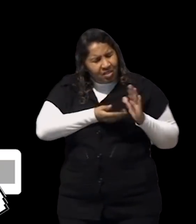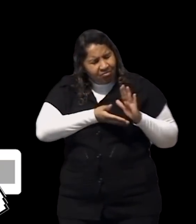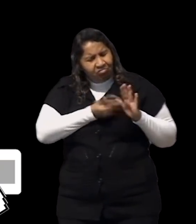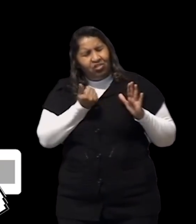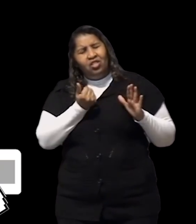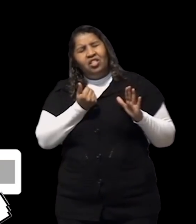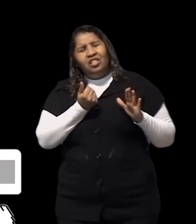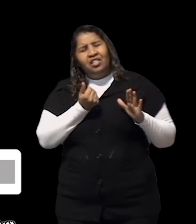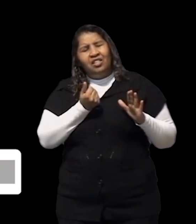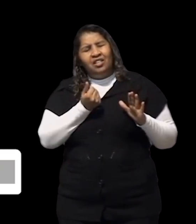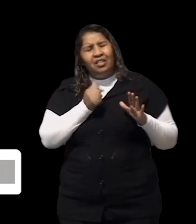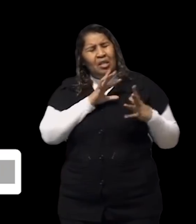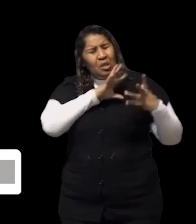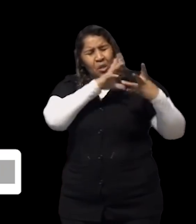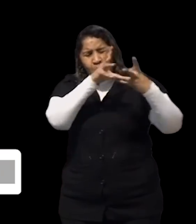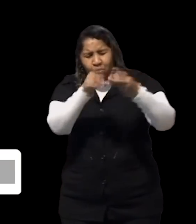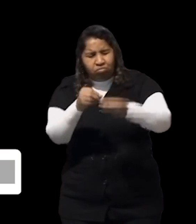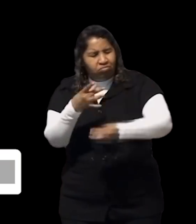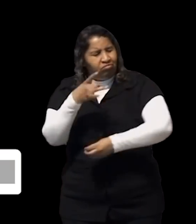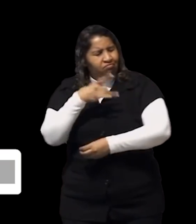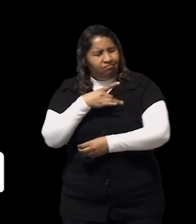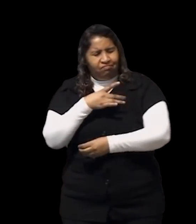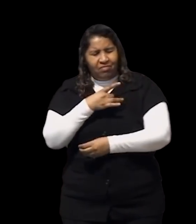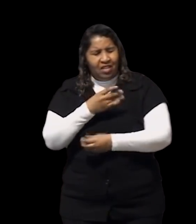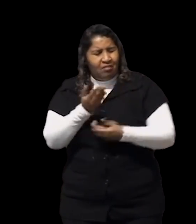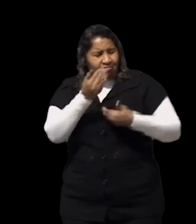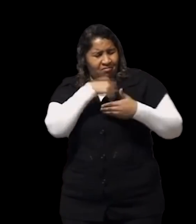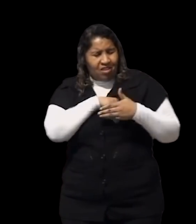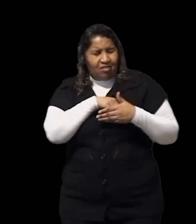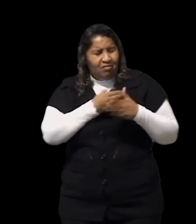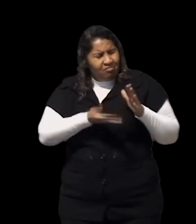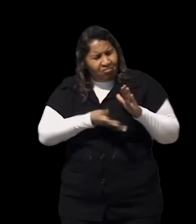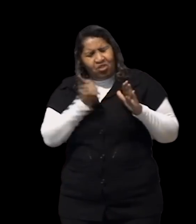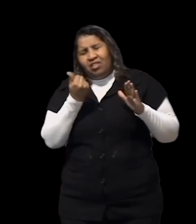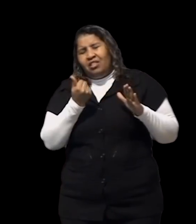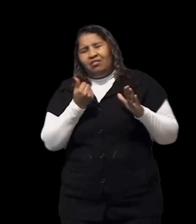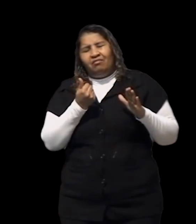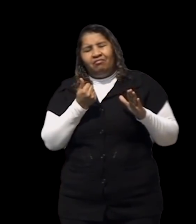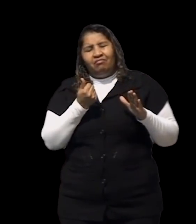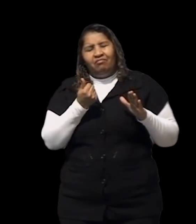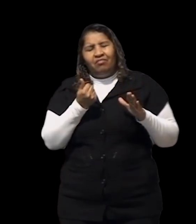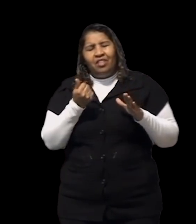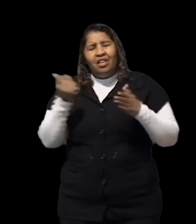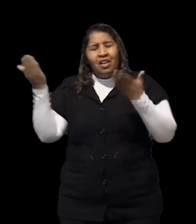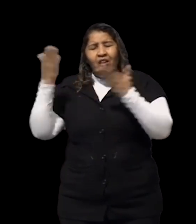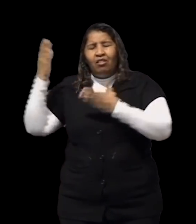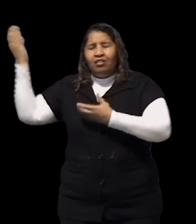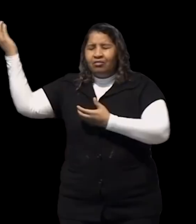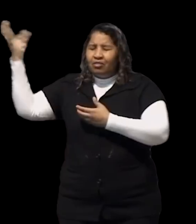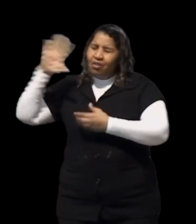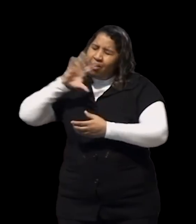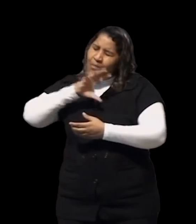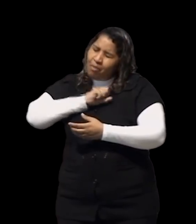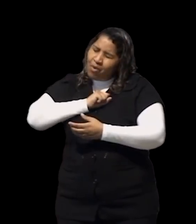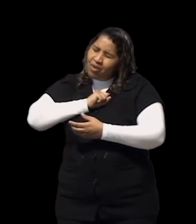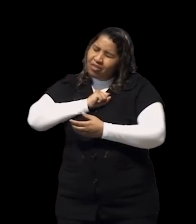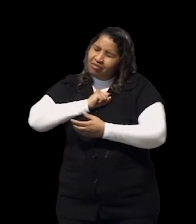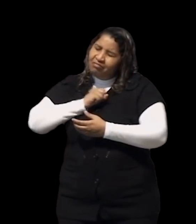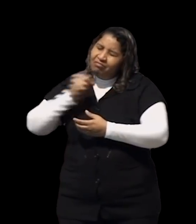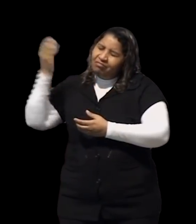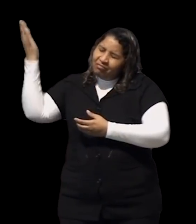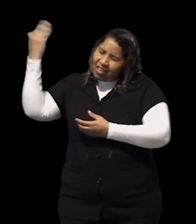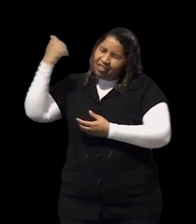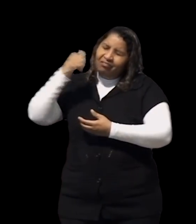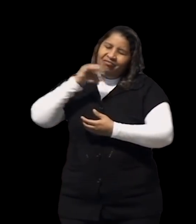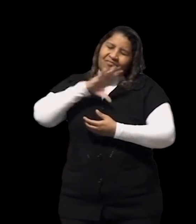os distanciou que colocou medo no coração dele e enche os teus filhos do teu amor pai o teu amor de